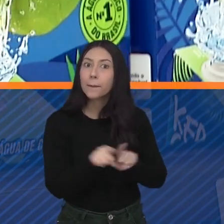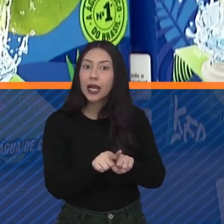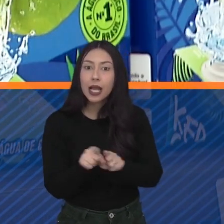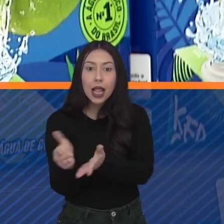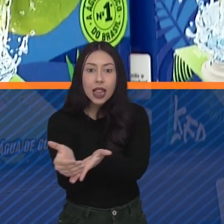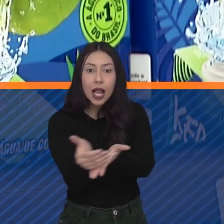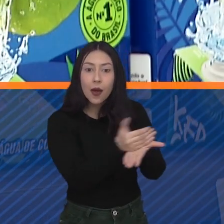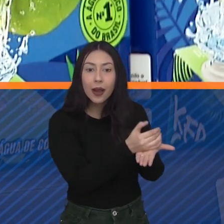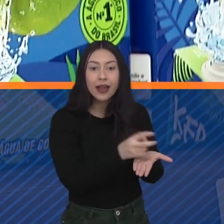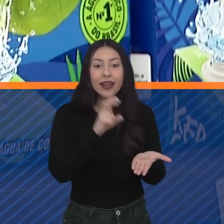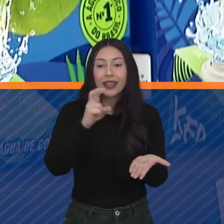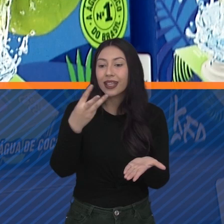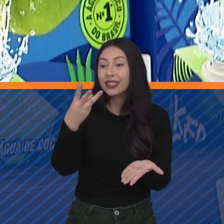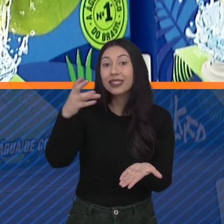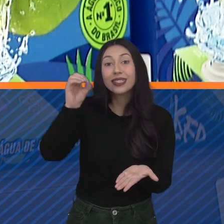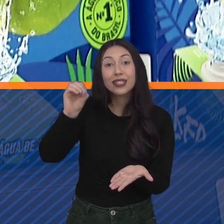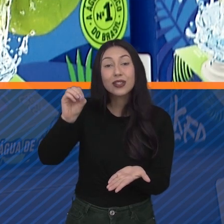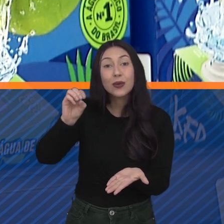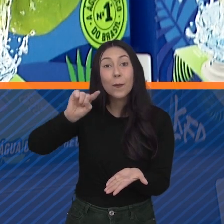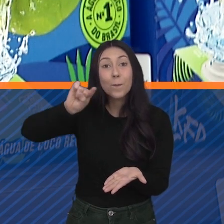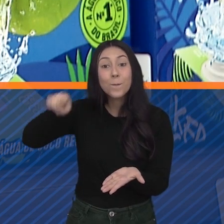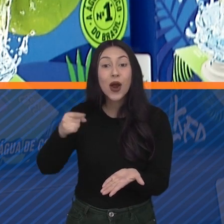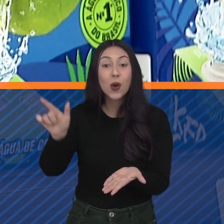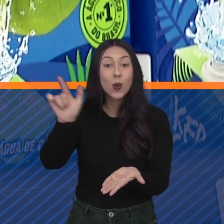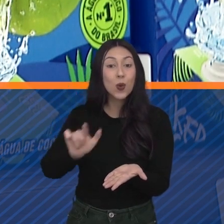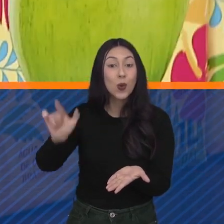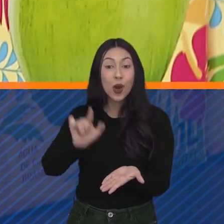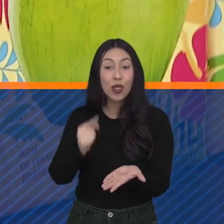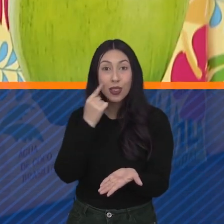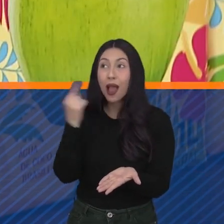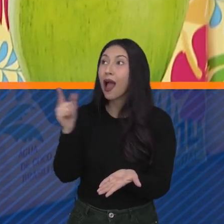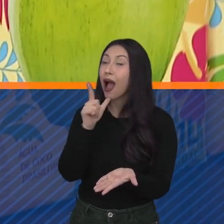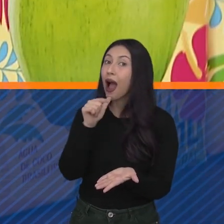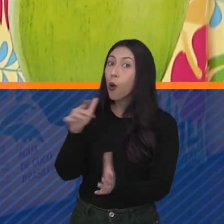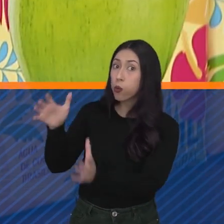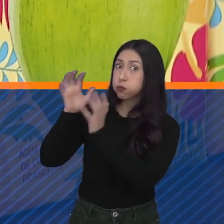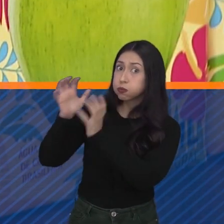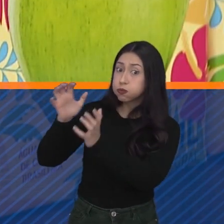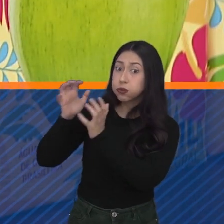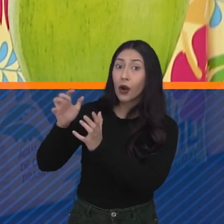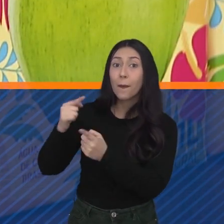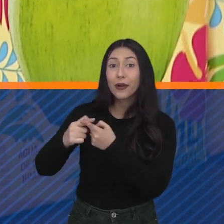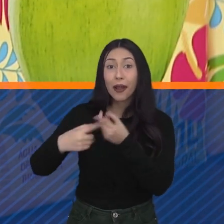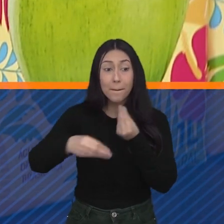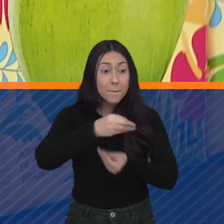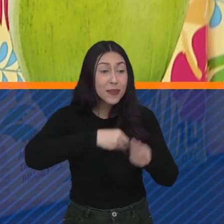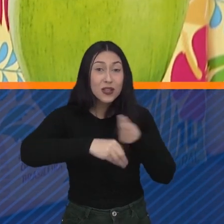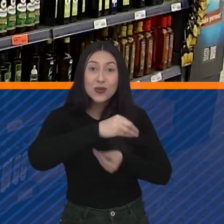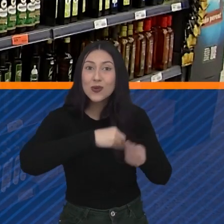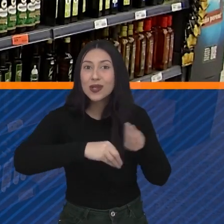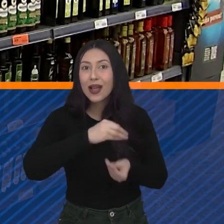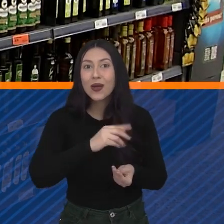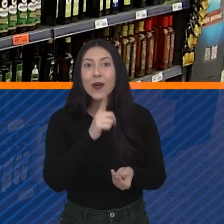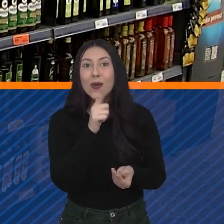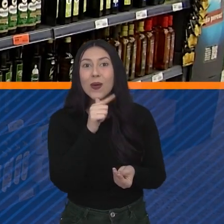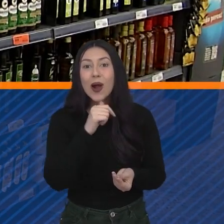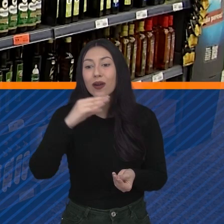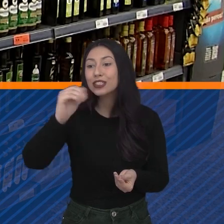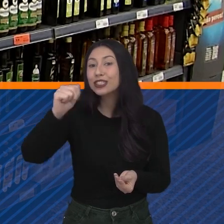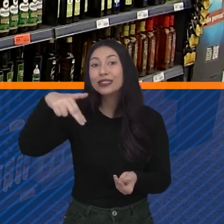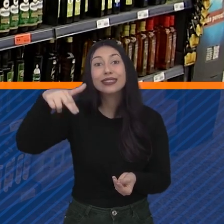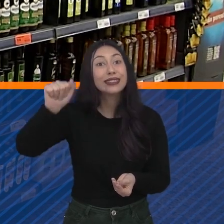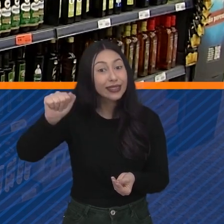conformidade. Também foram apreendidos 530 mil litros de água de coco, que eram, na verdade, água e açúcar de